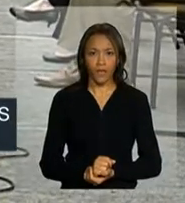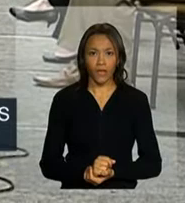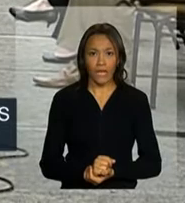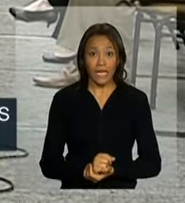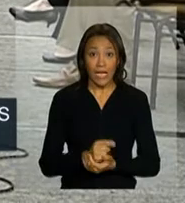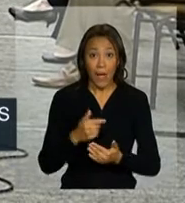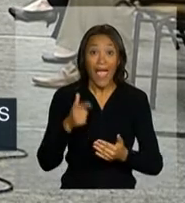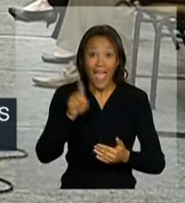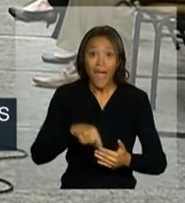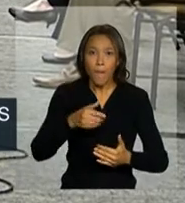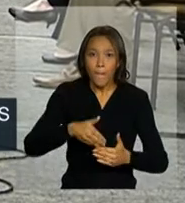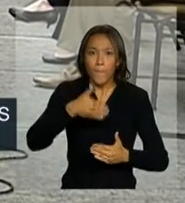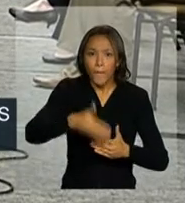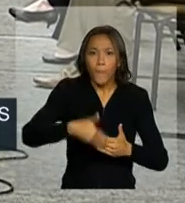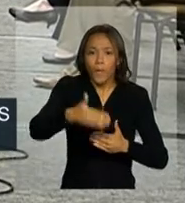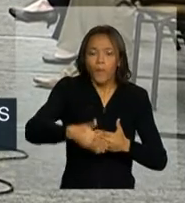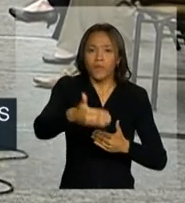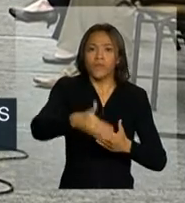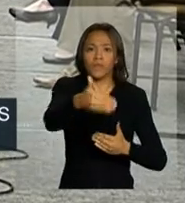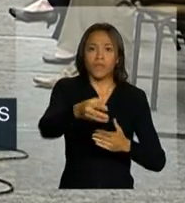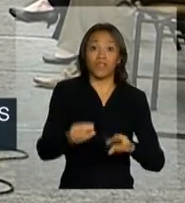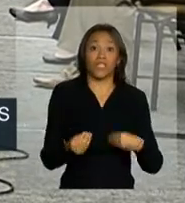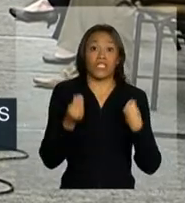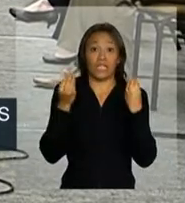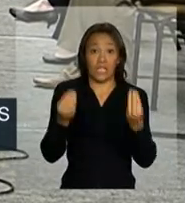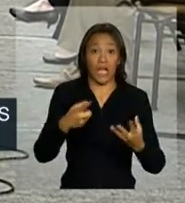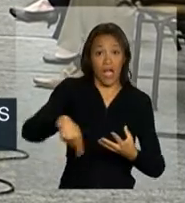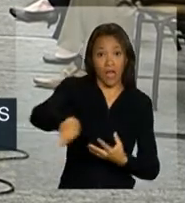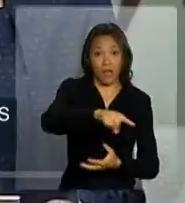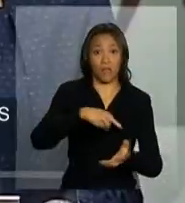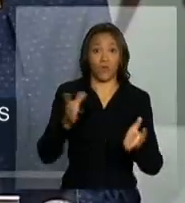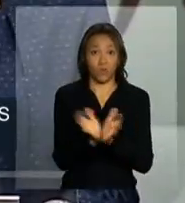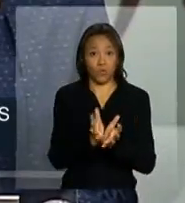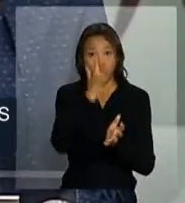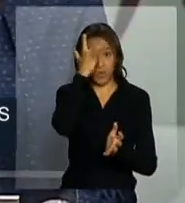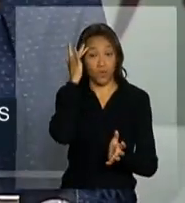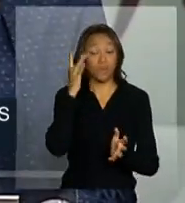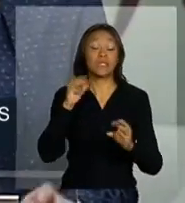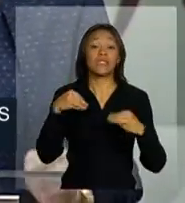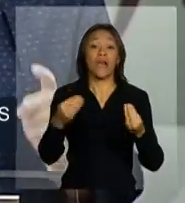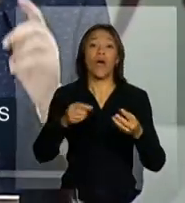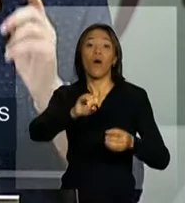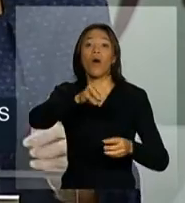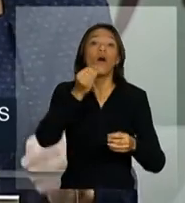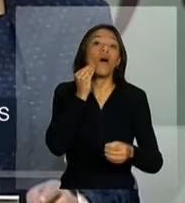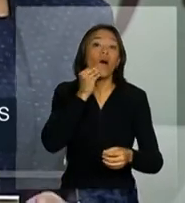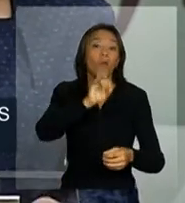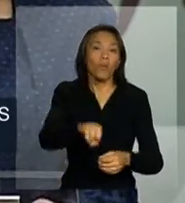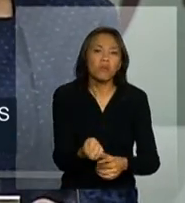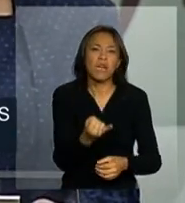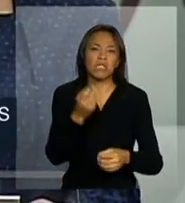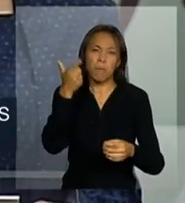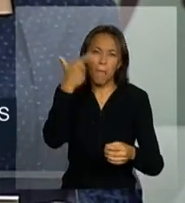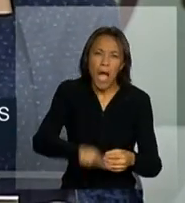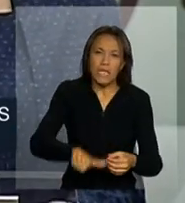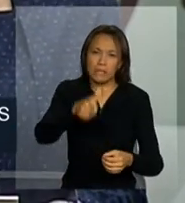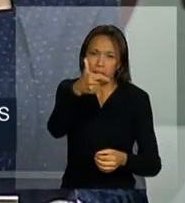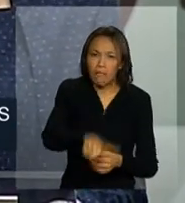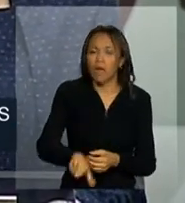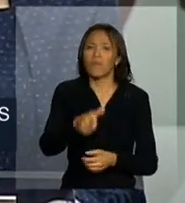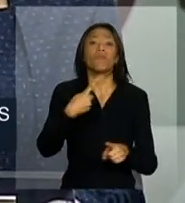esse processo de levar a eles oportunidades, nós temos de fazer com mais ênfase,